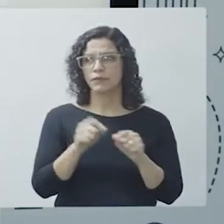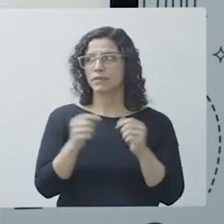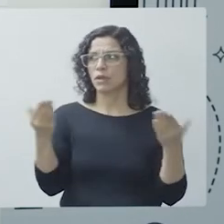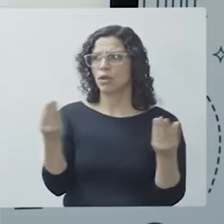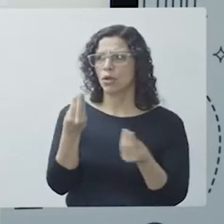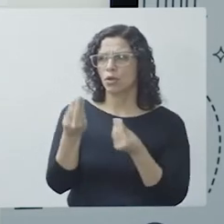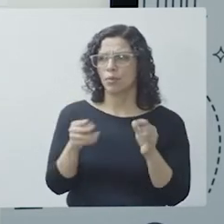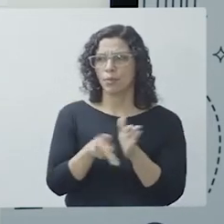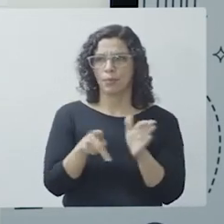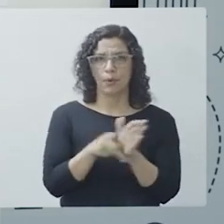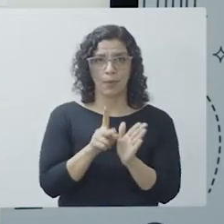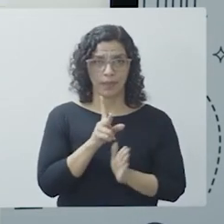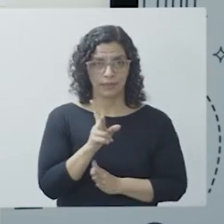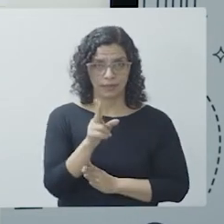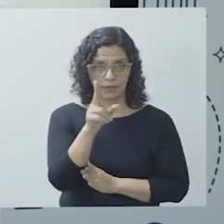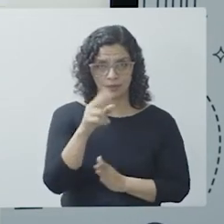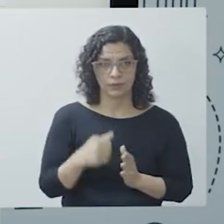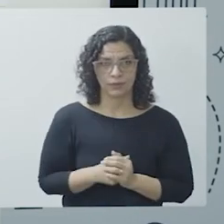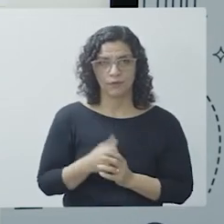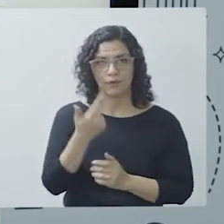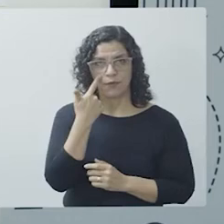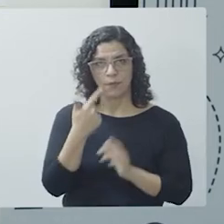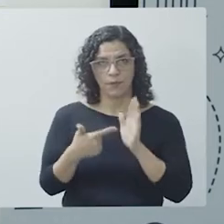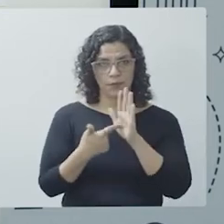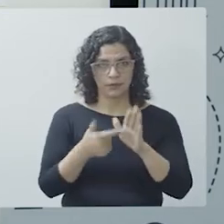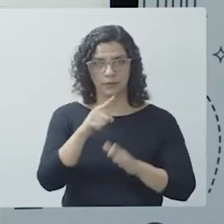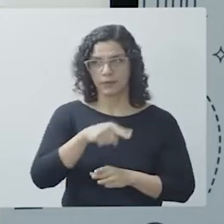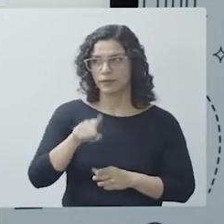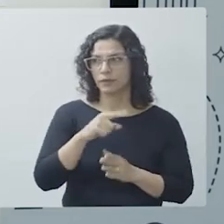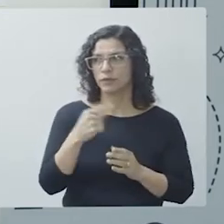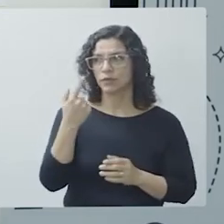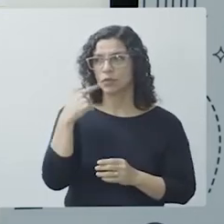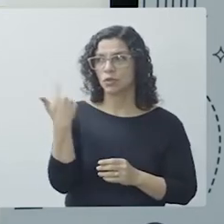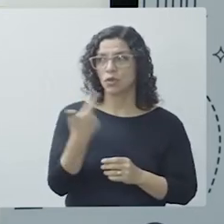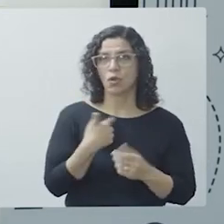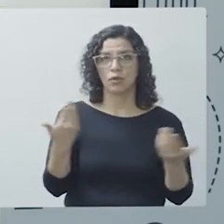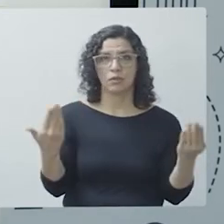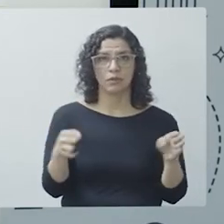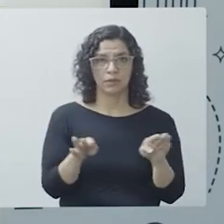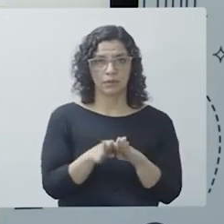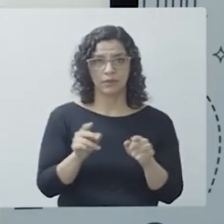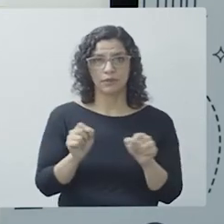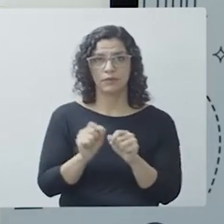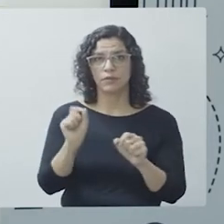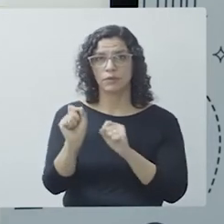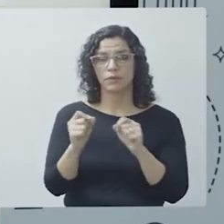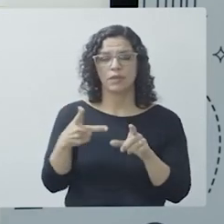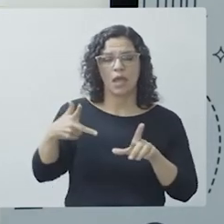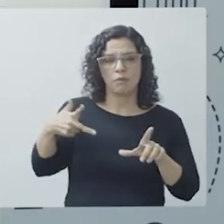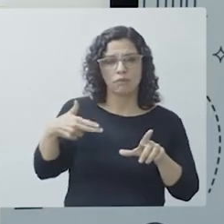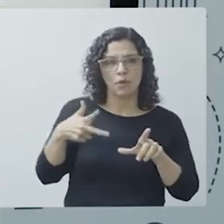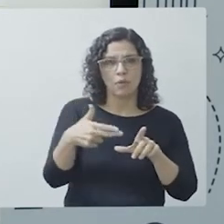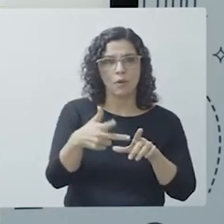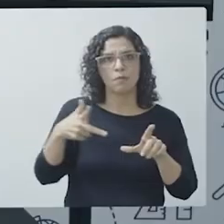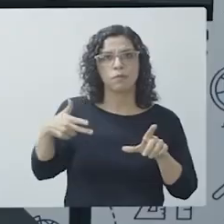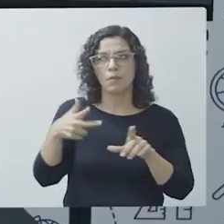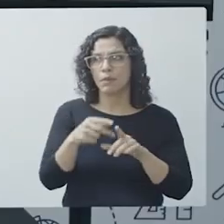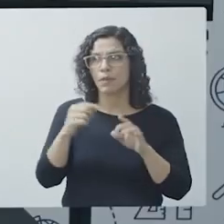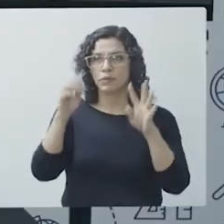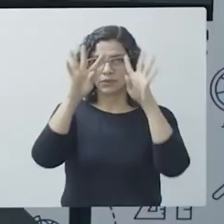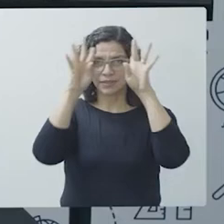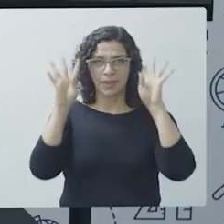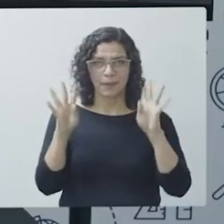fazer então com a tesoura? Vou mostrar para vocês. Nós vamos recortar